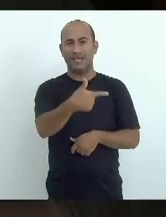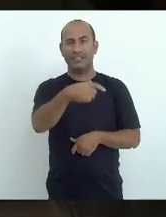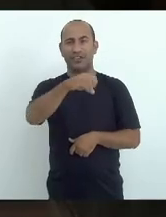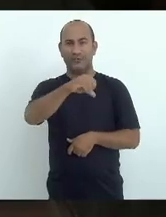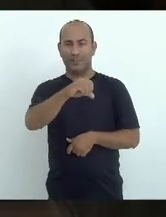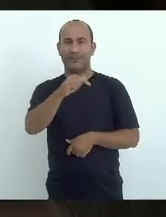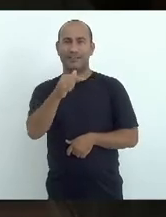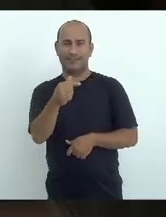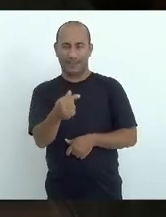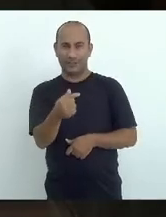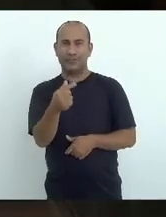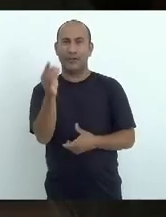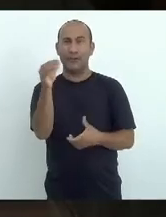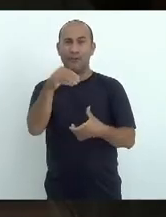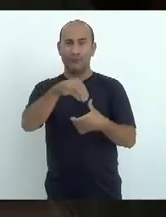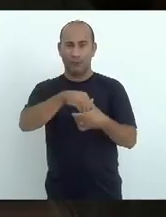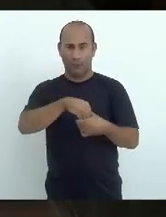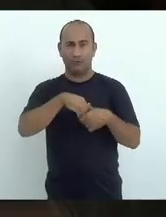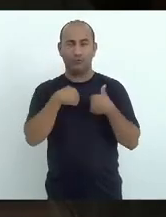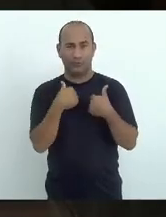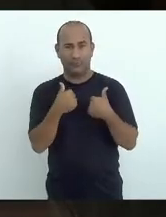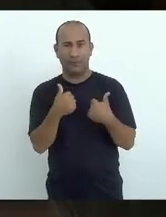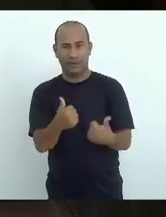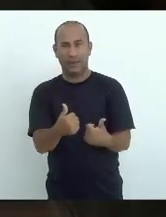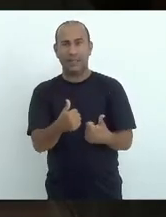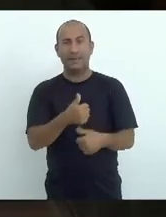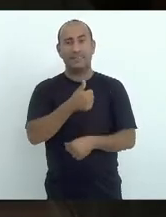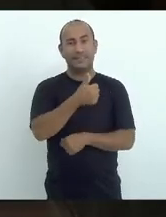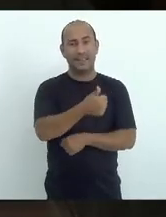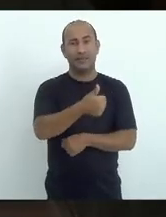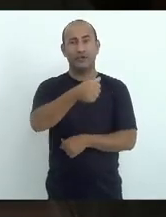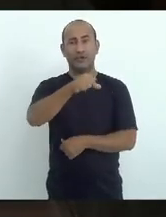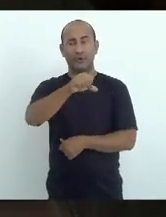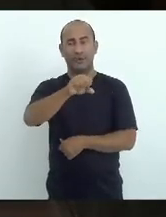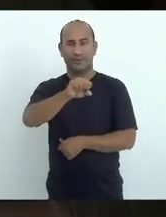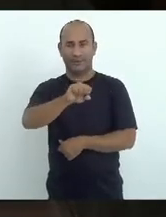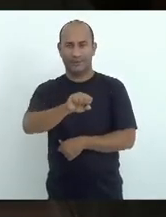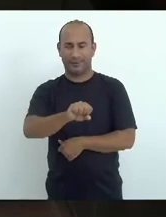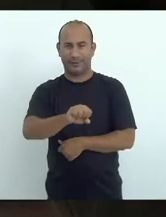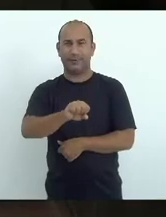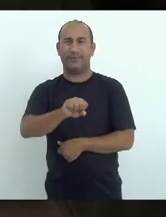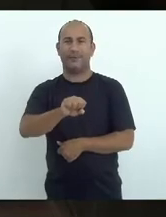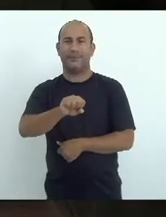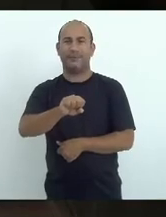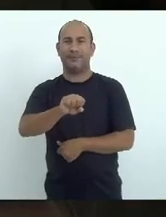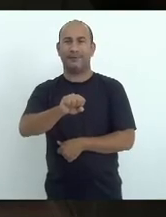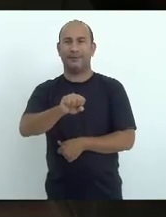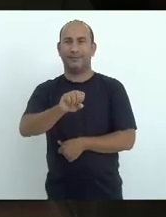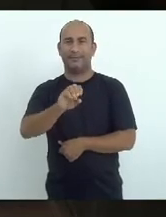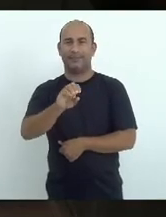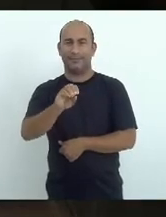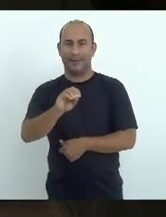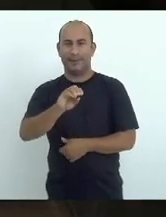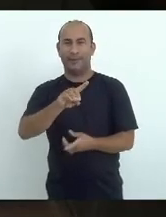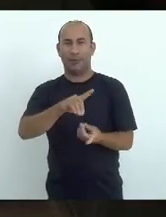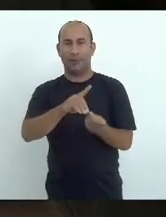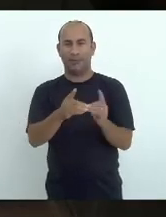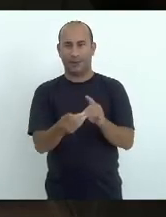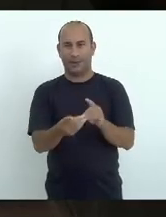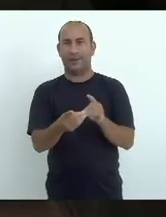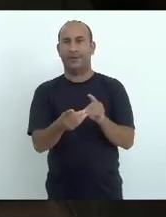297 votos favoráveis e 182 contrários. Por via de consequência,